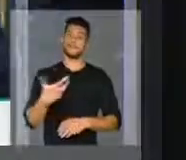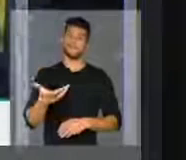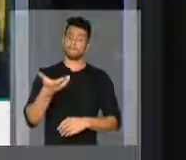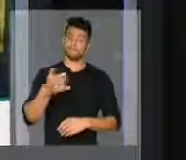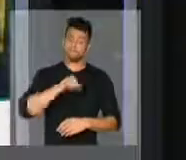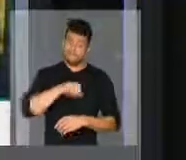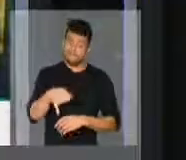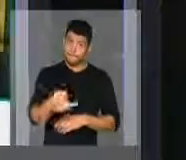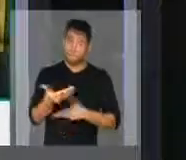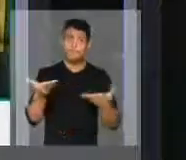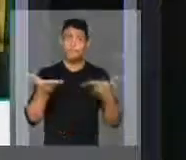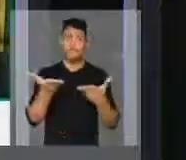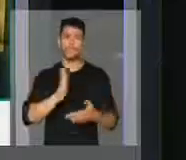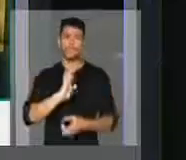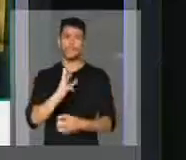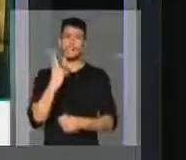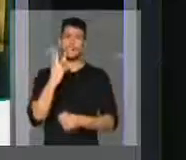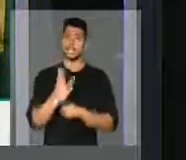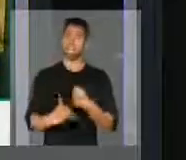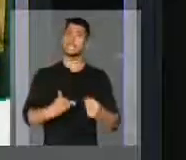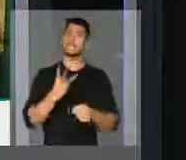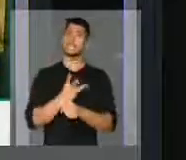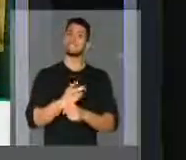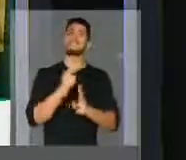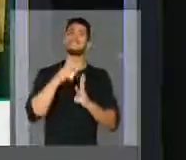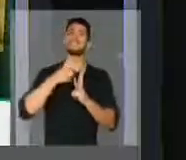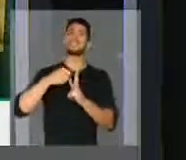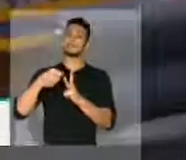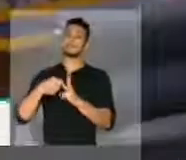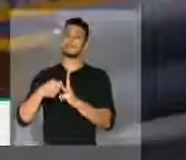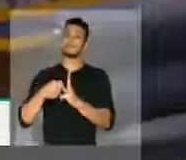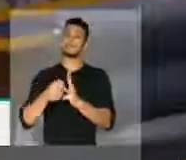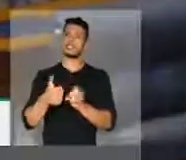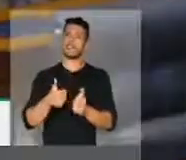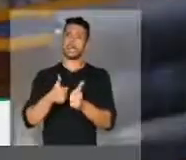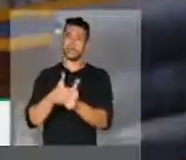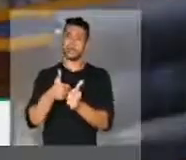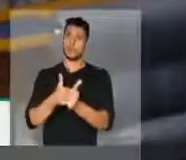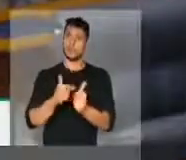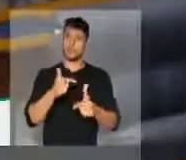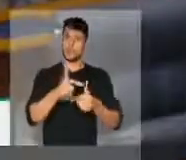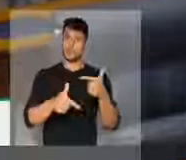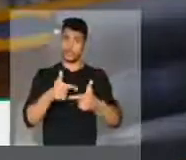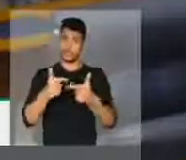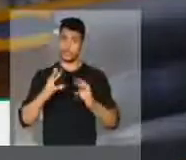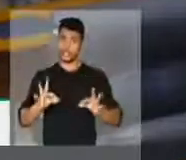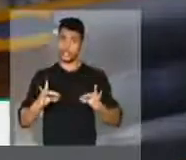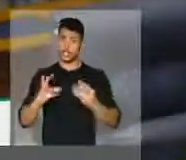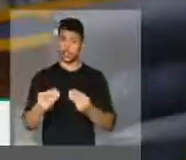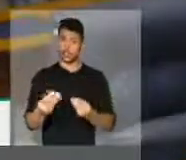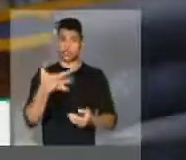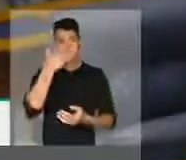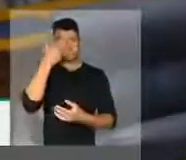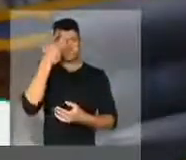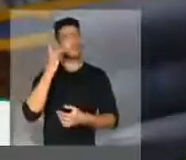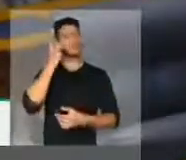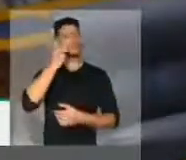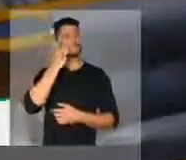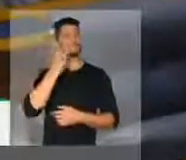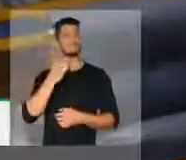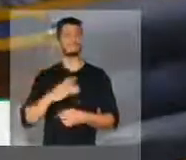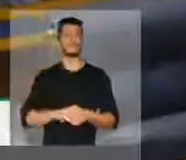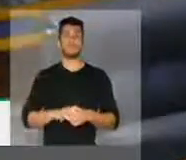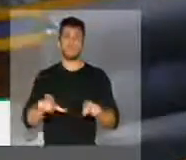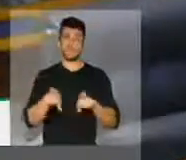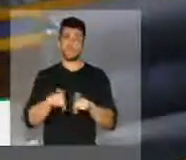estou aqui há 3 anos e 3 meses e venho acompanhando o trabalho de todos os colegas, e venho acompanhando o trabalho de Vossa Excelência